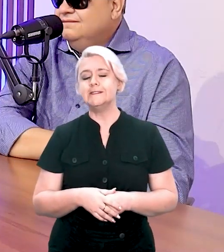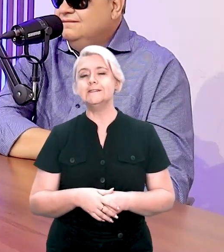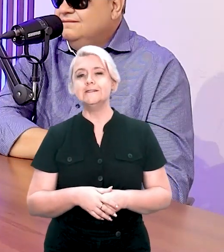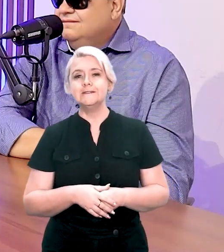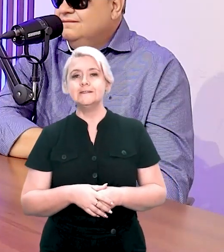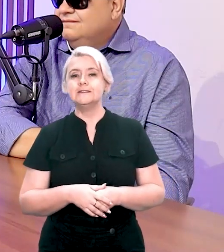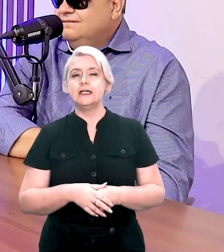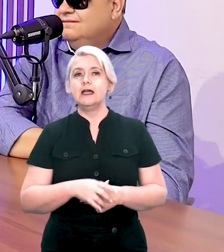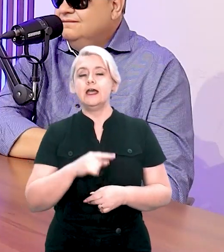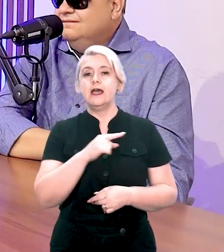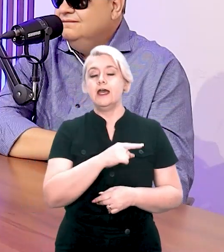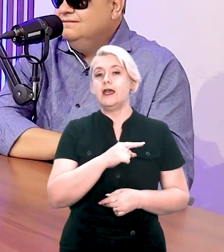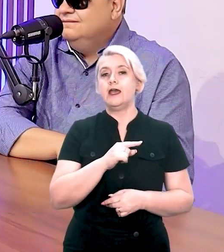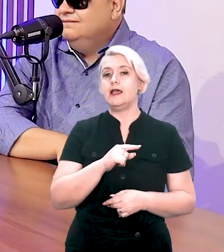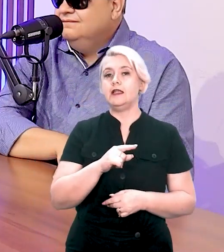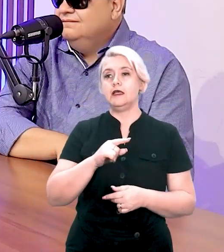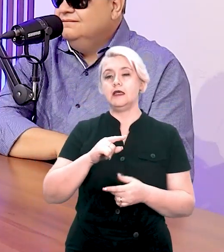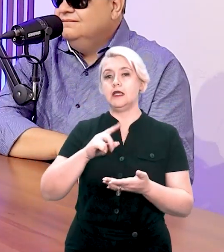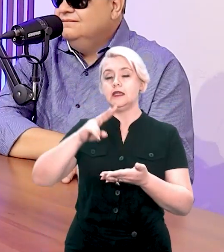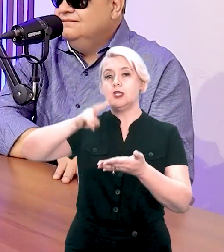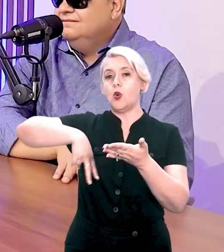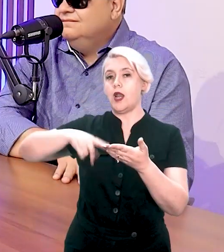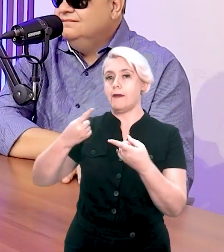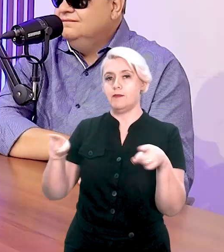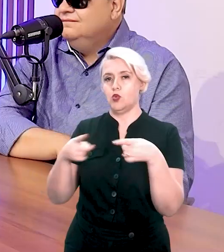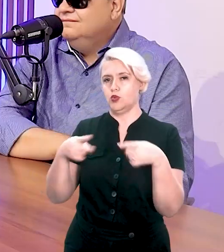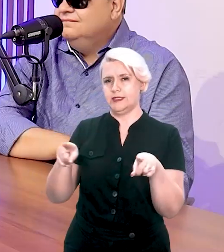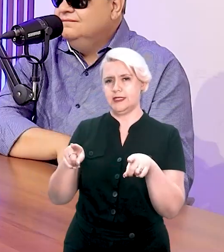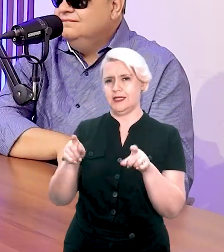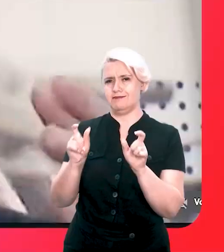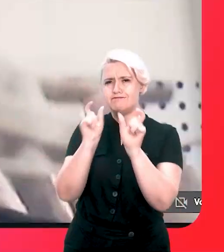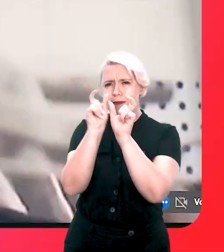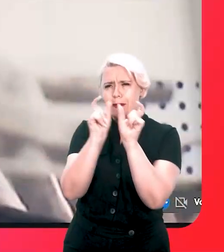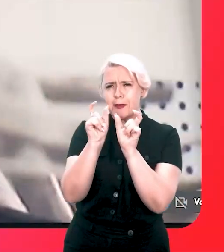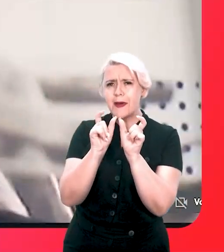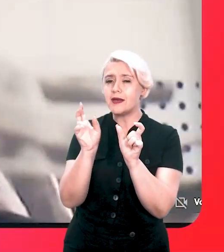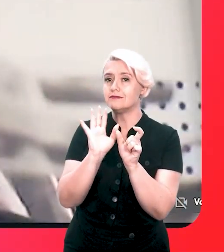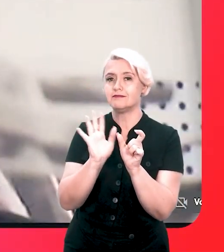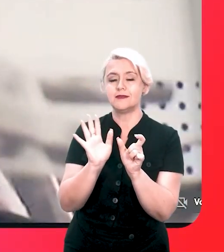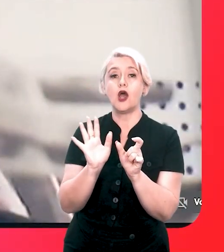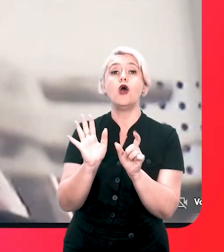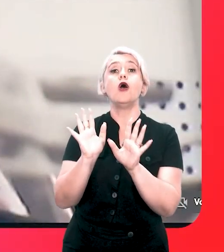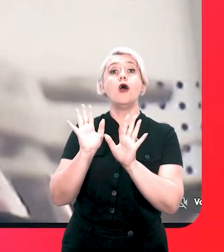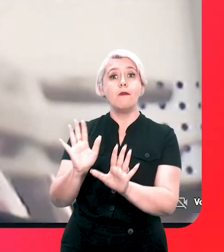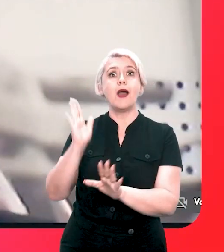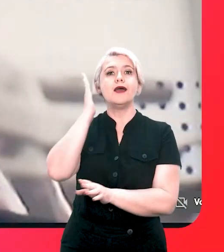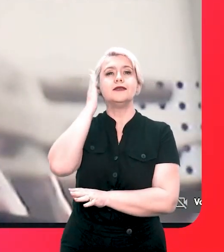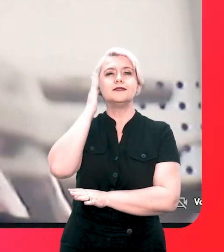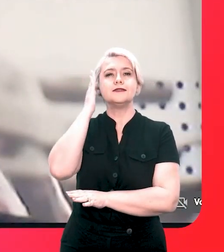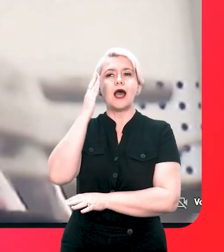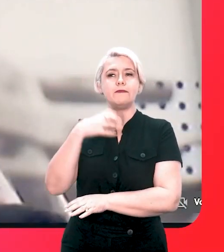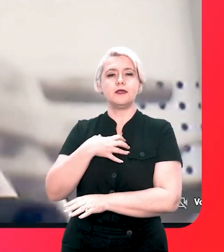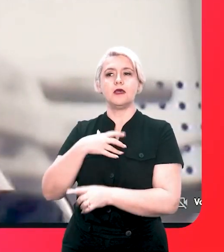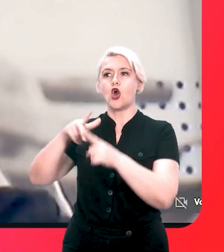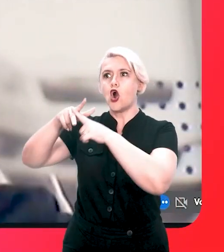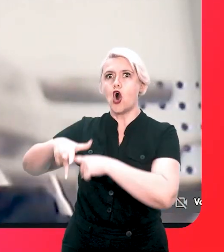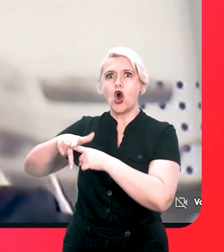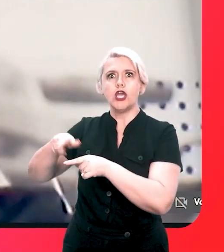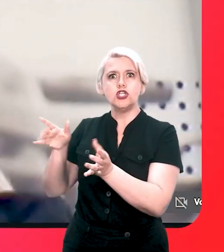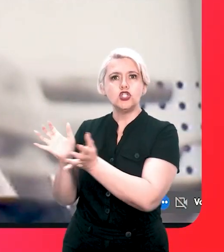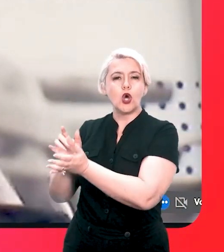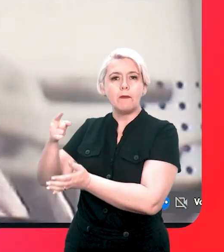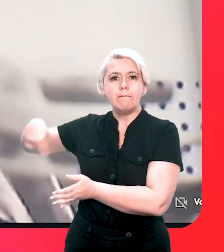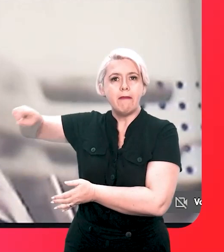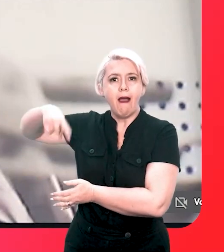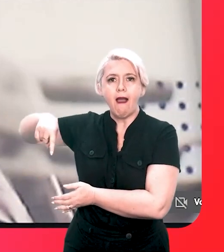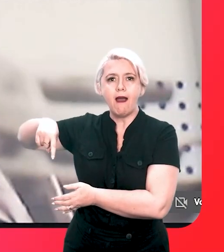Ele não lê música, não, né? Tal, mas ele sabe, assim, ele corrige os caras da banda, o